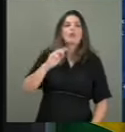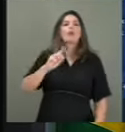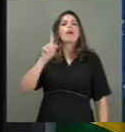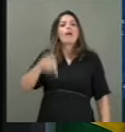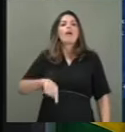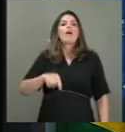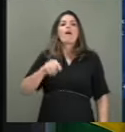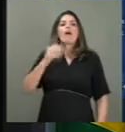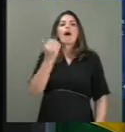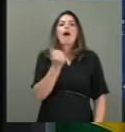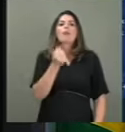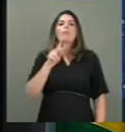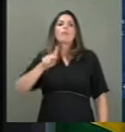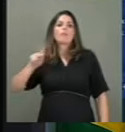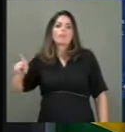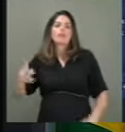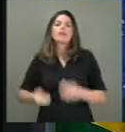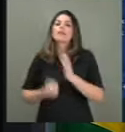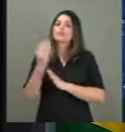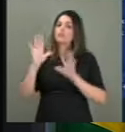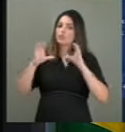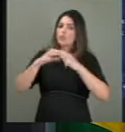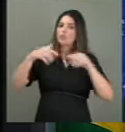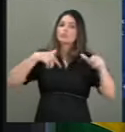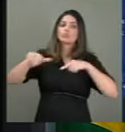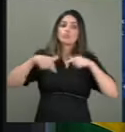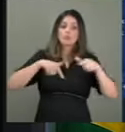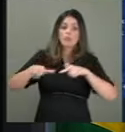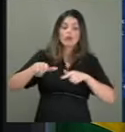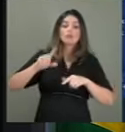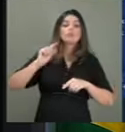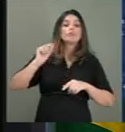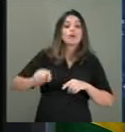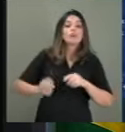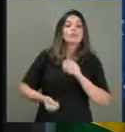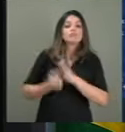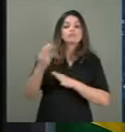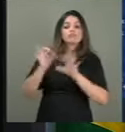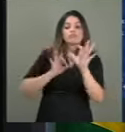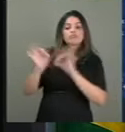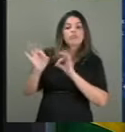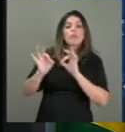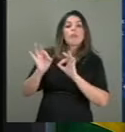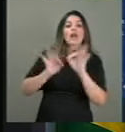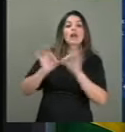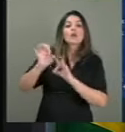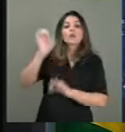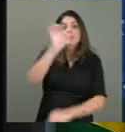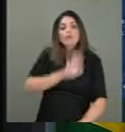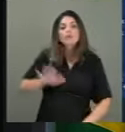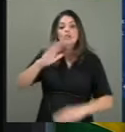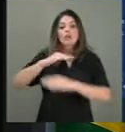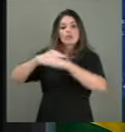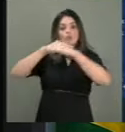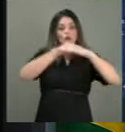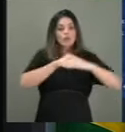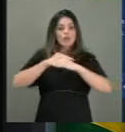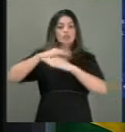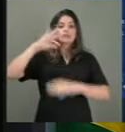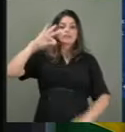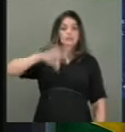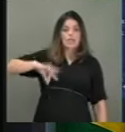urbanização criação de um grupo de trabalho Nacional igualdade salarial